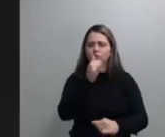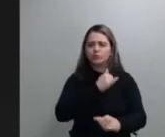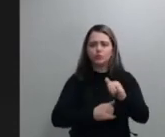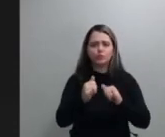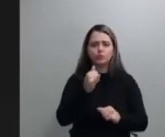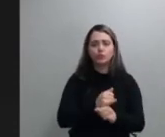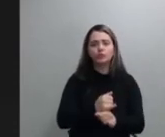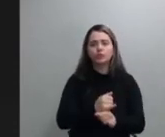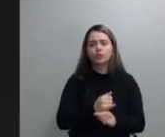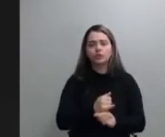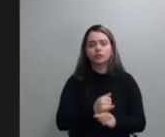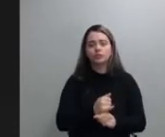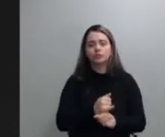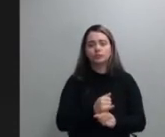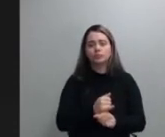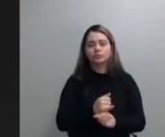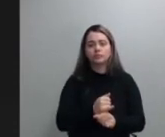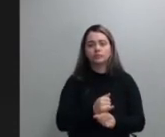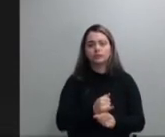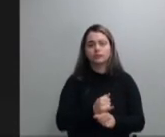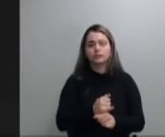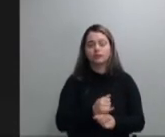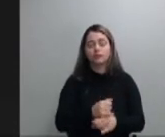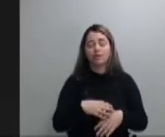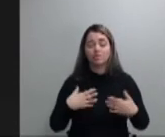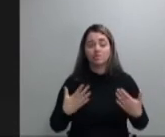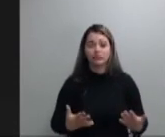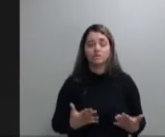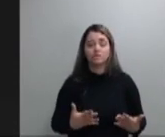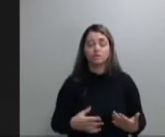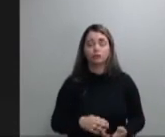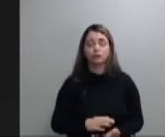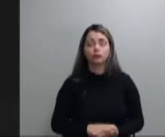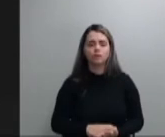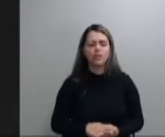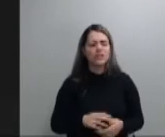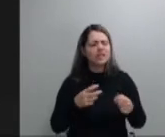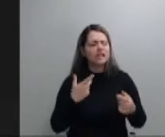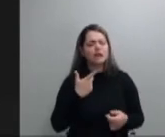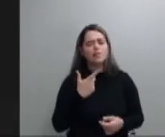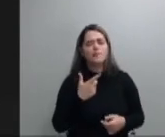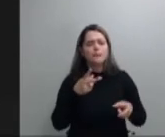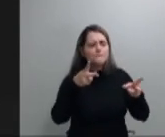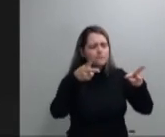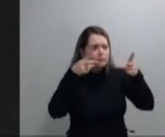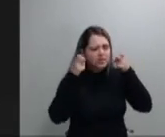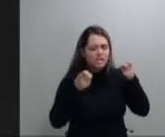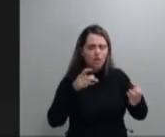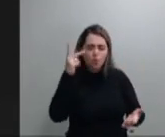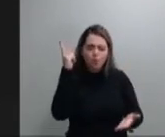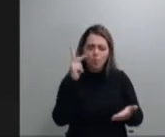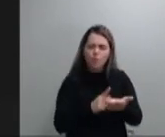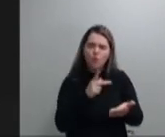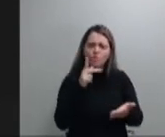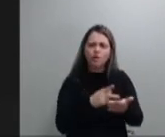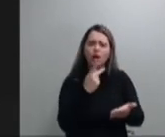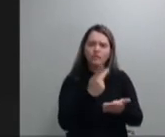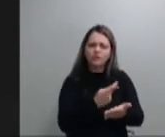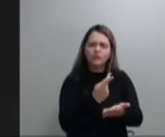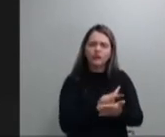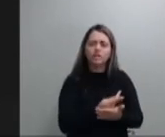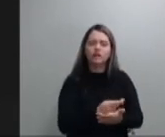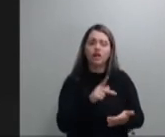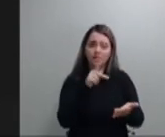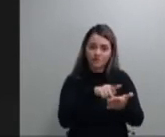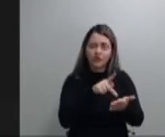é um indecídio notório com a realidade do que foi pedido então